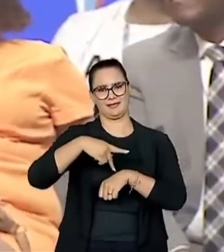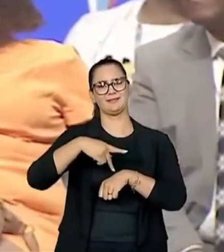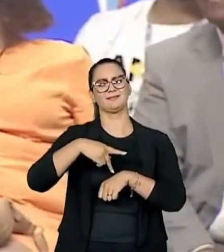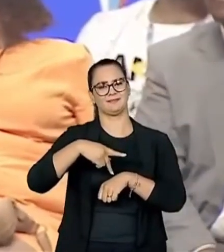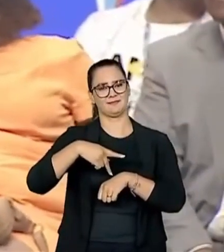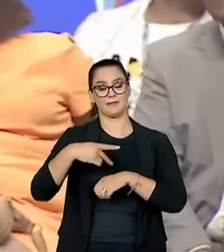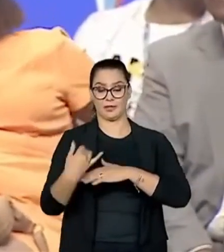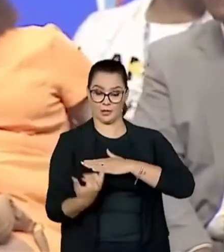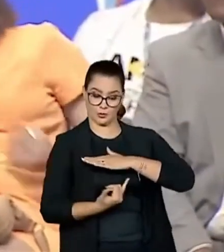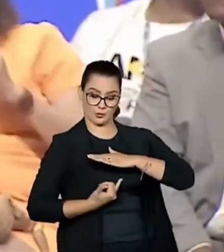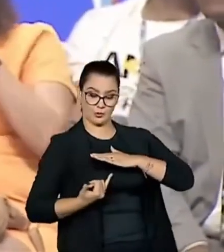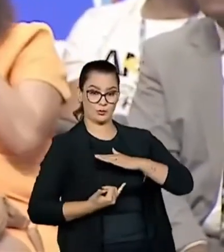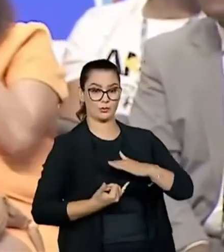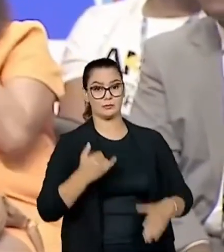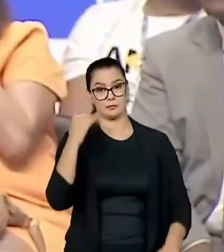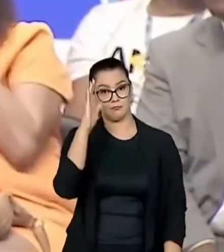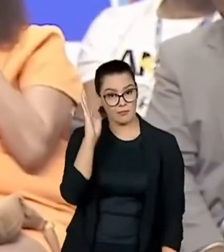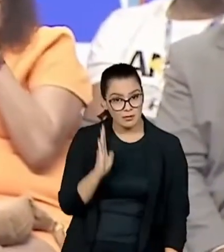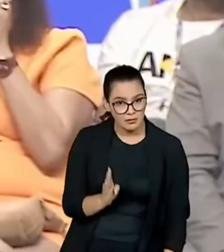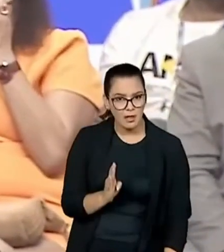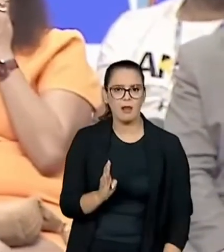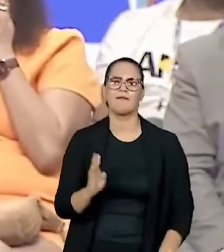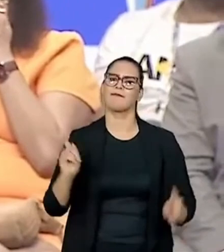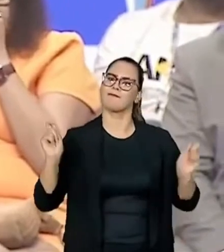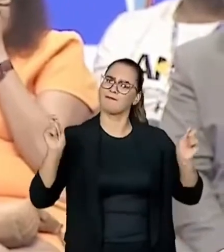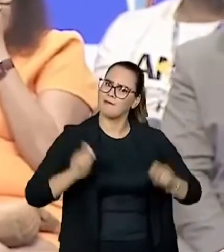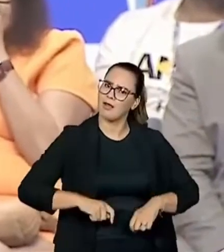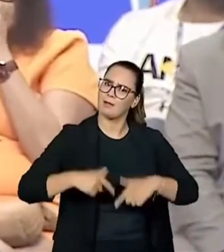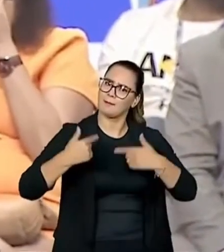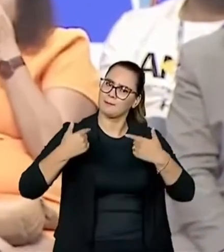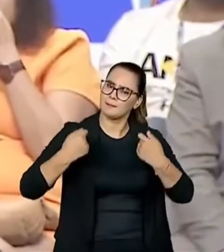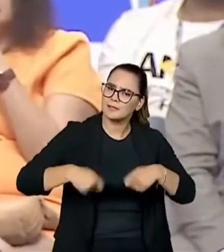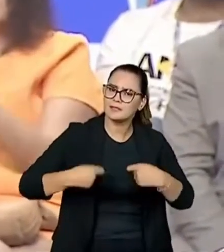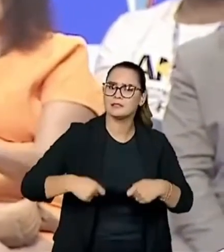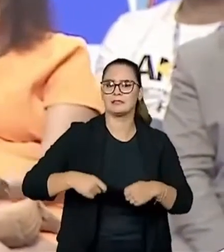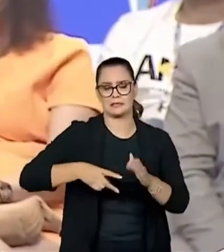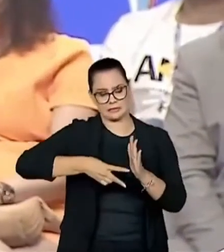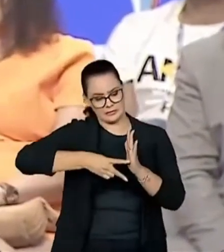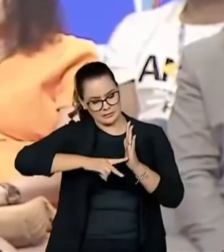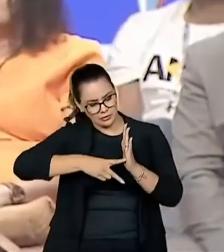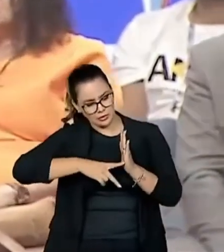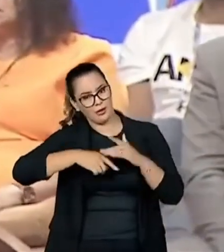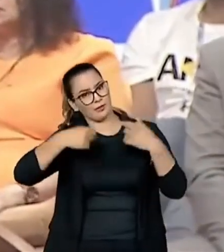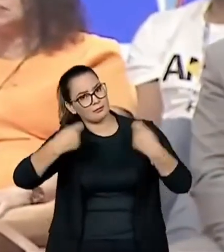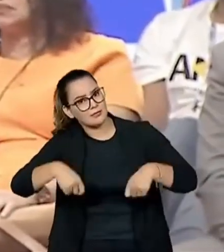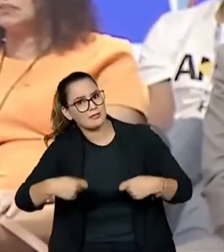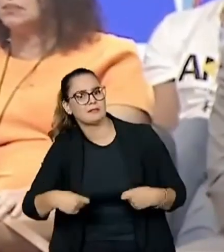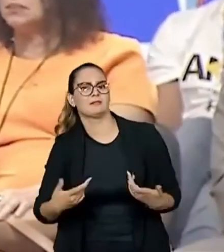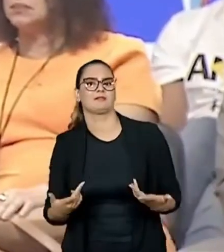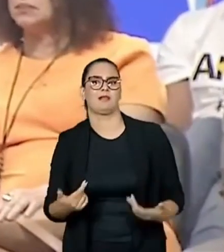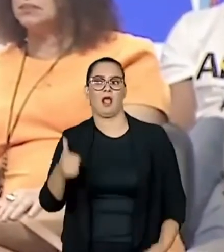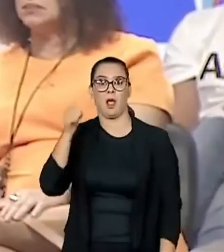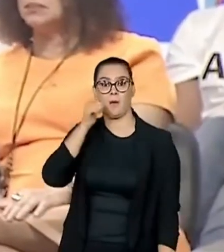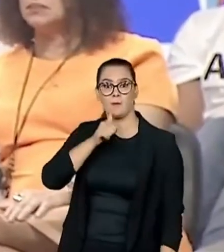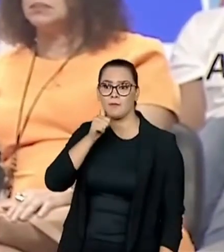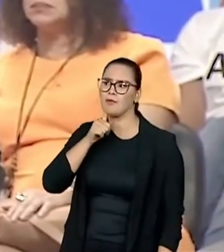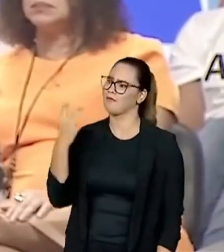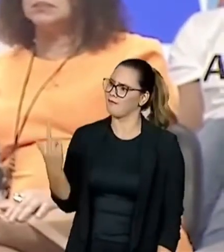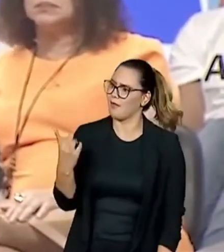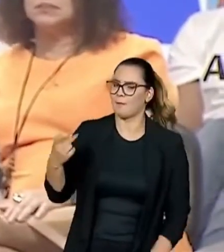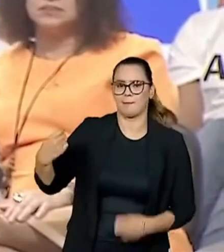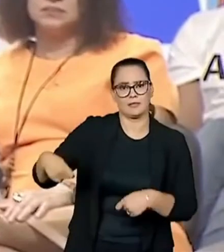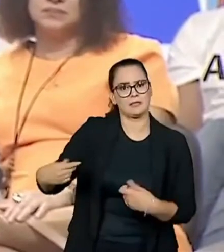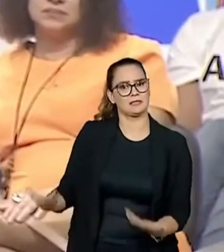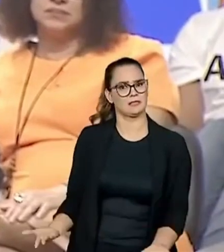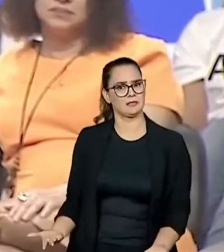As instituições brasileiras têm que valer, os sindicatos têm que valer, as mulheres têm que valer.